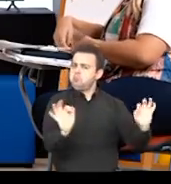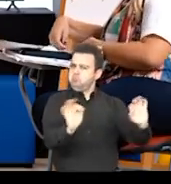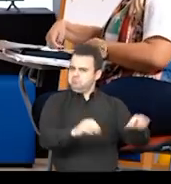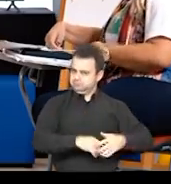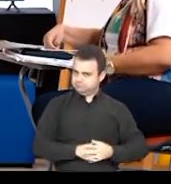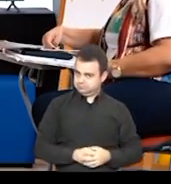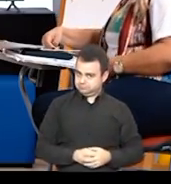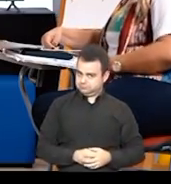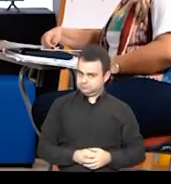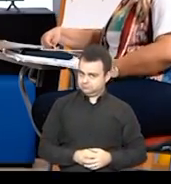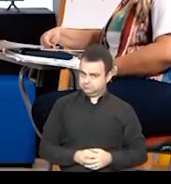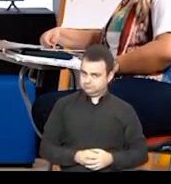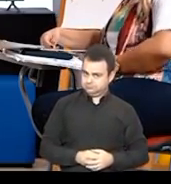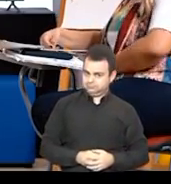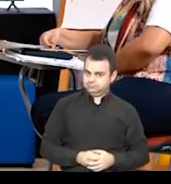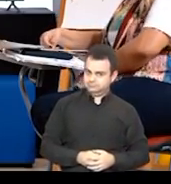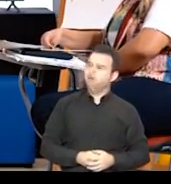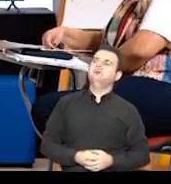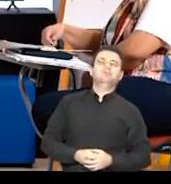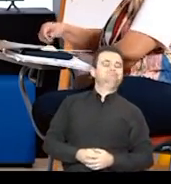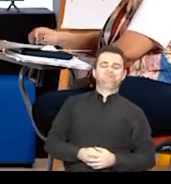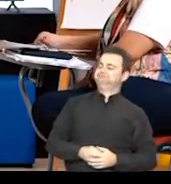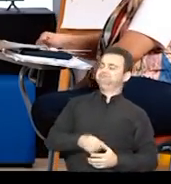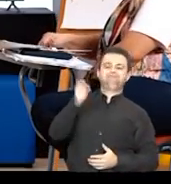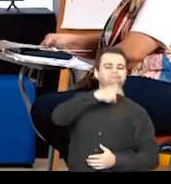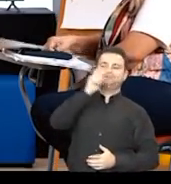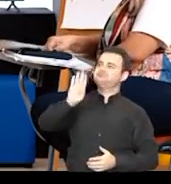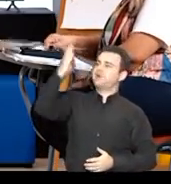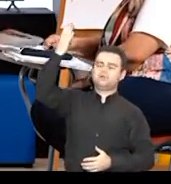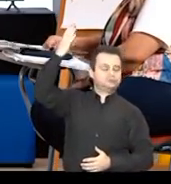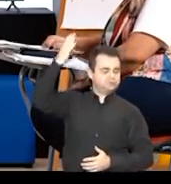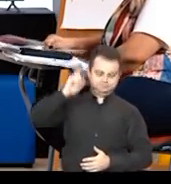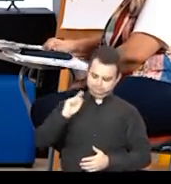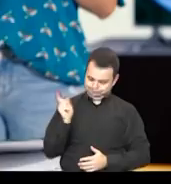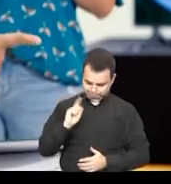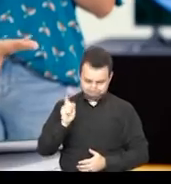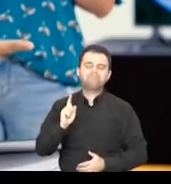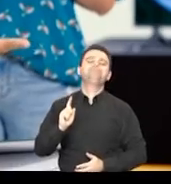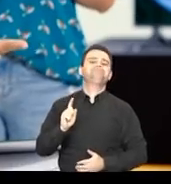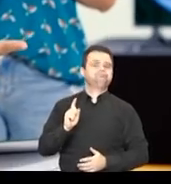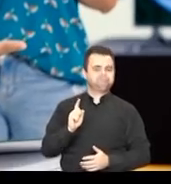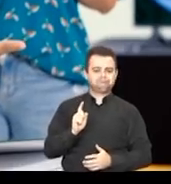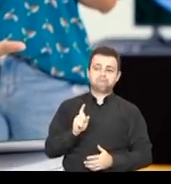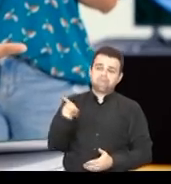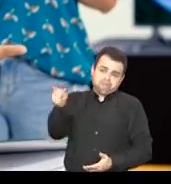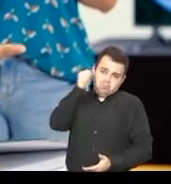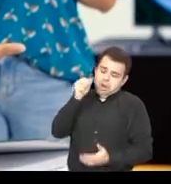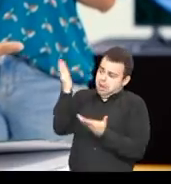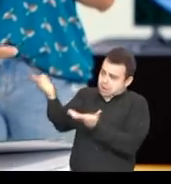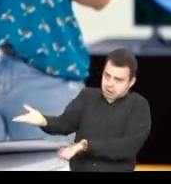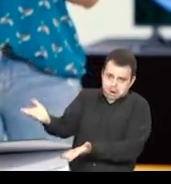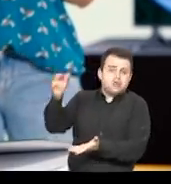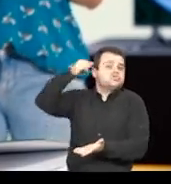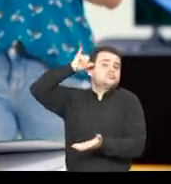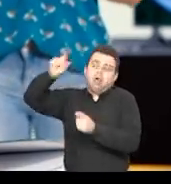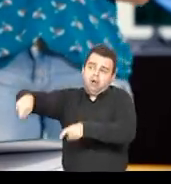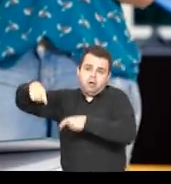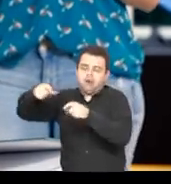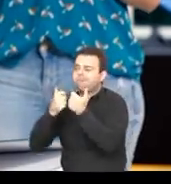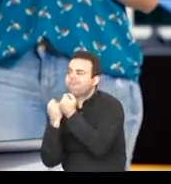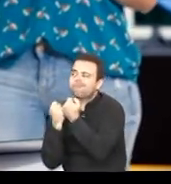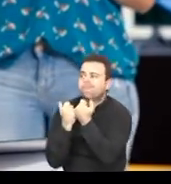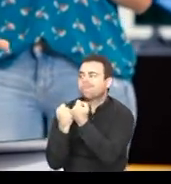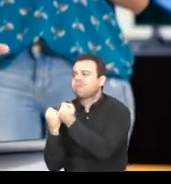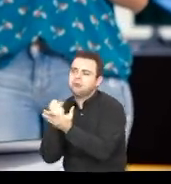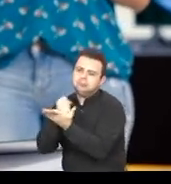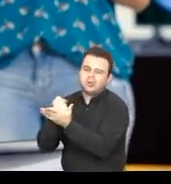aí? Falso, professora. Totalmente falso. Ó. Ela que é do campo, que é da chácara, joga mal,